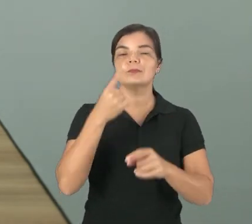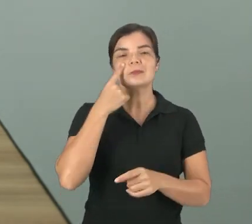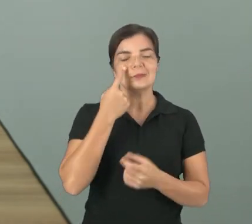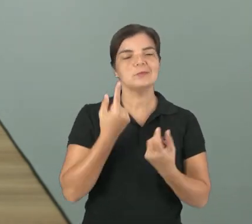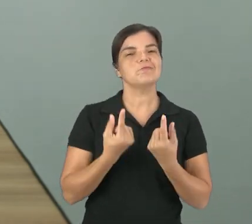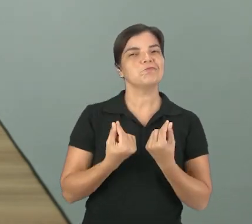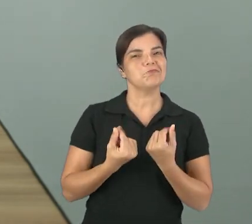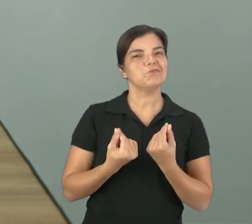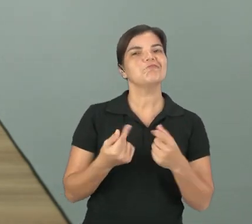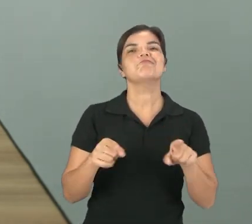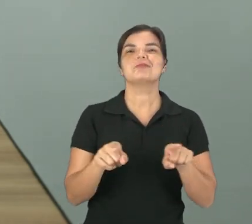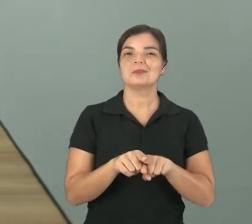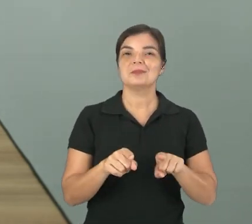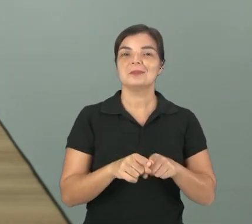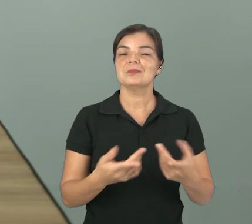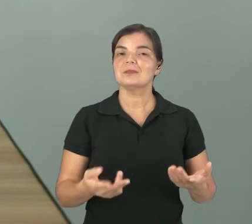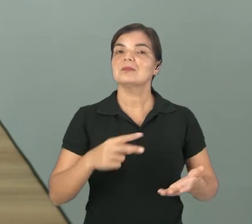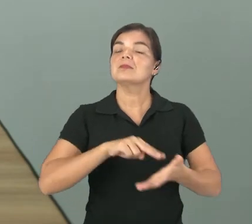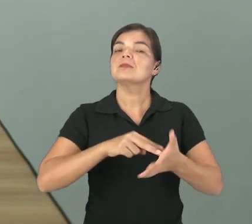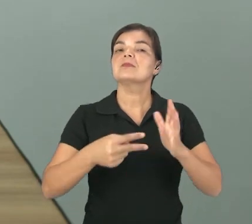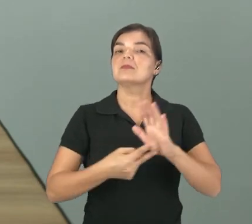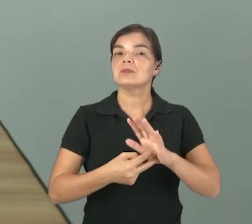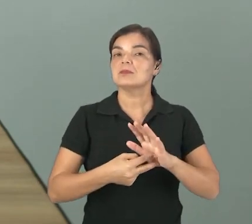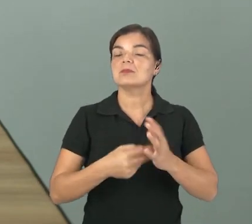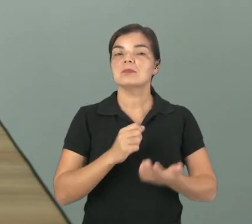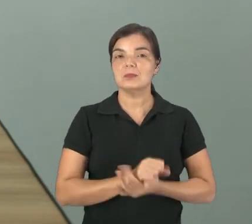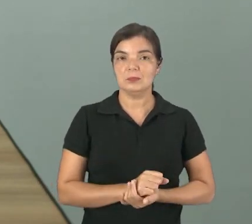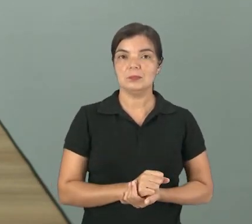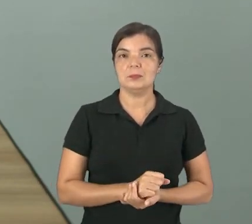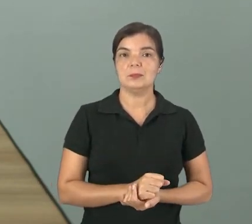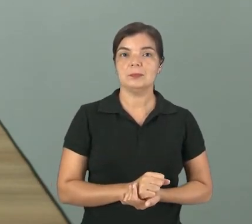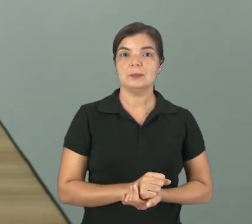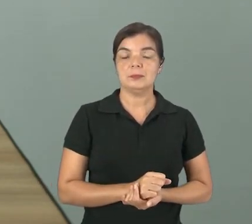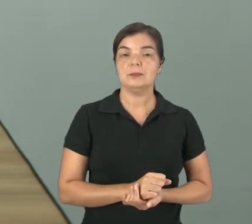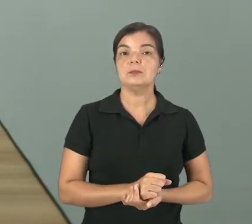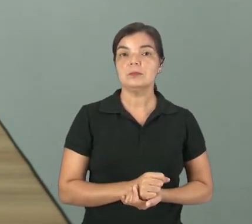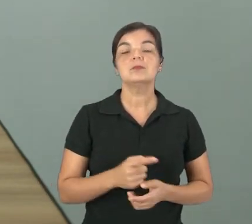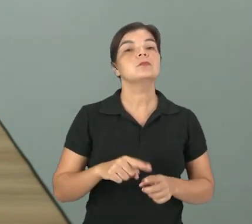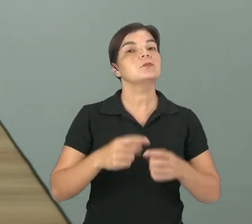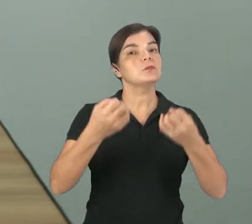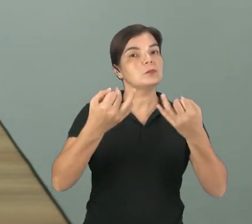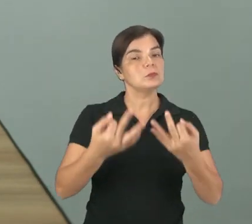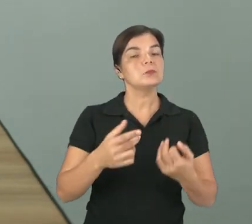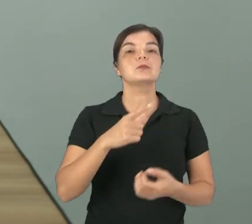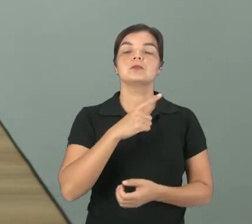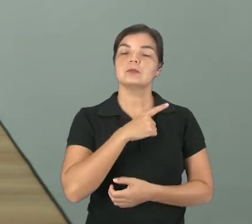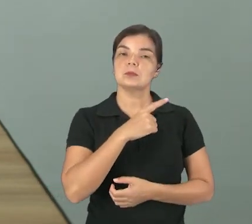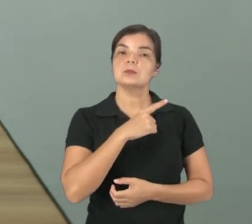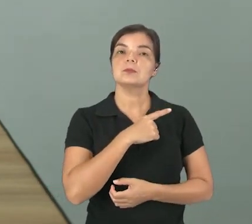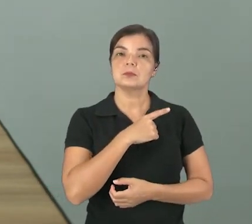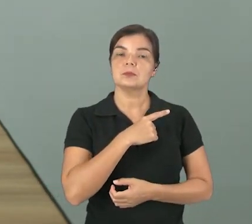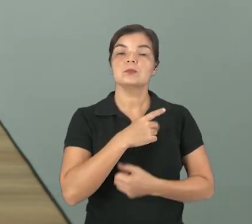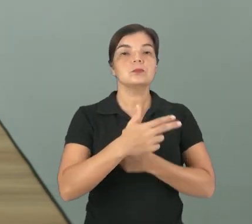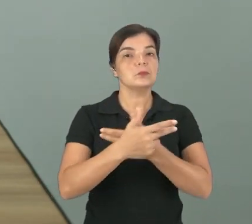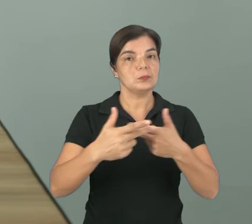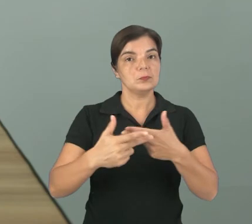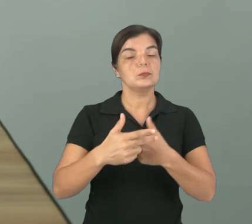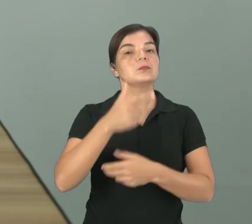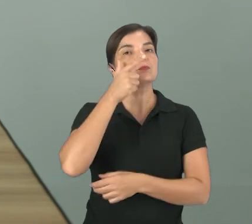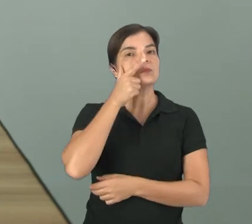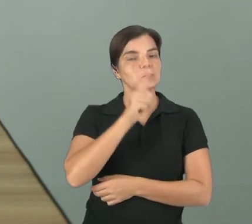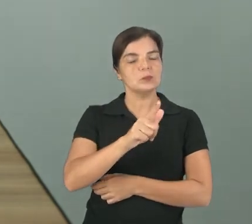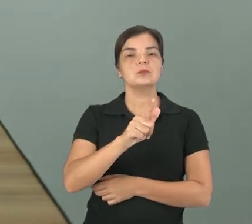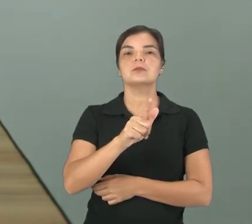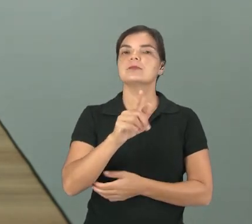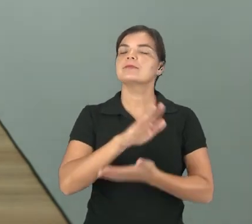do negócio. Isso mesmo. O que esse ditado nos quer falar? Ele nos diz que para que algo seja